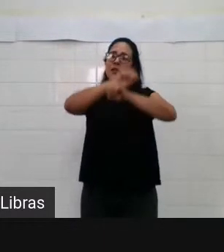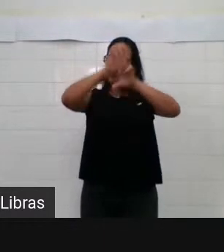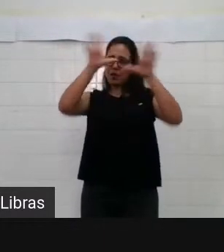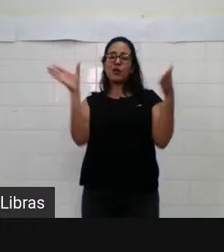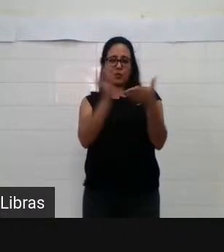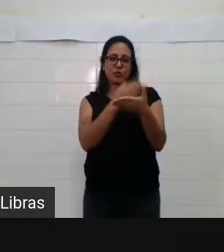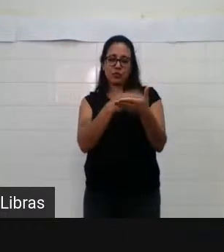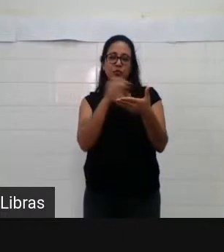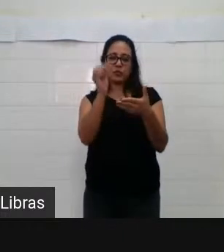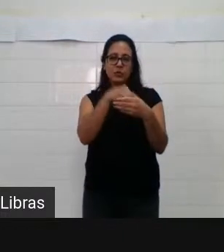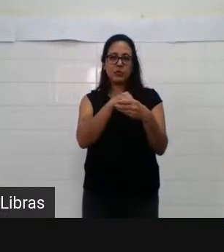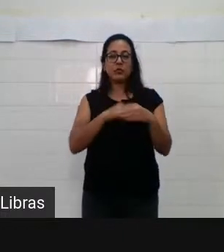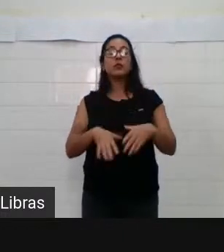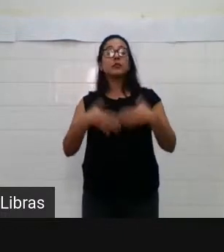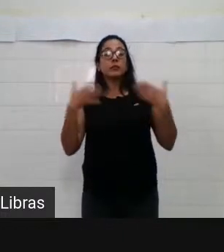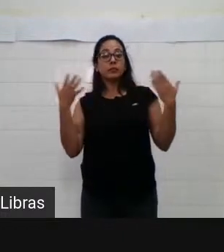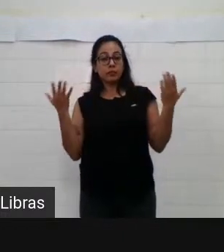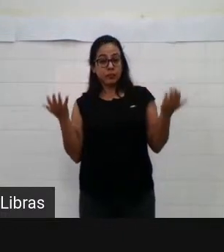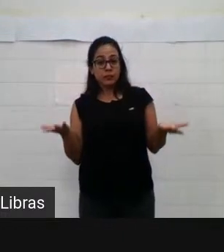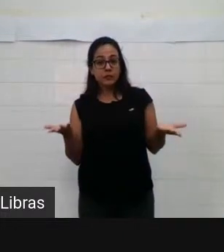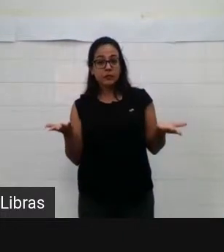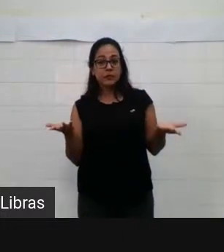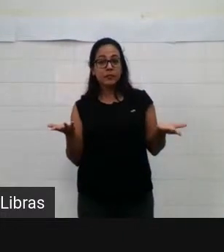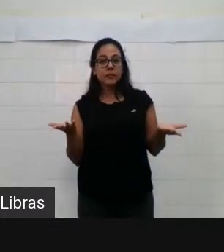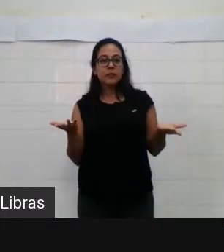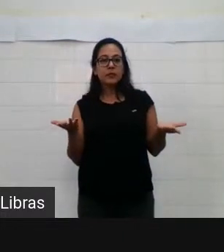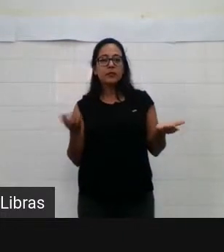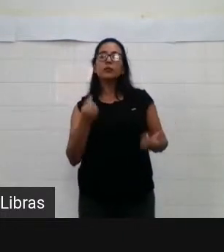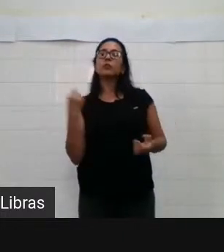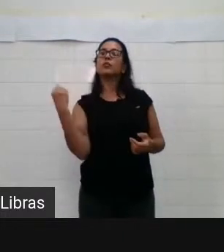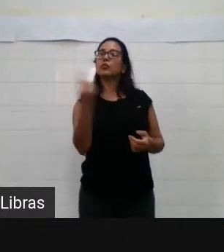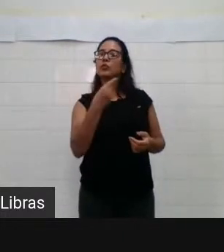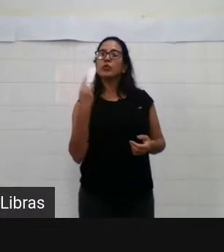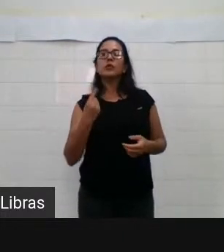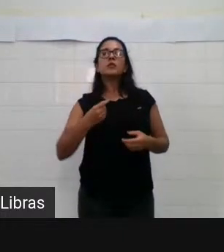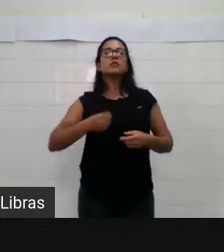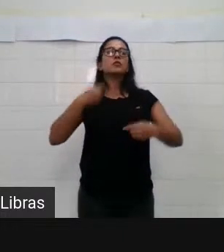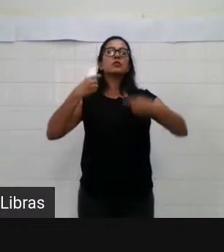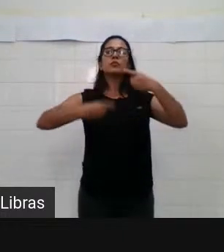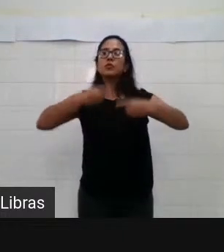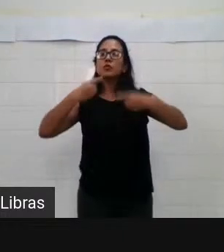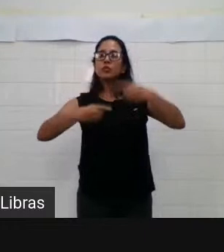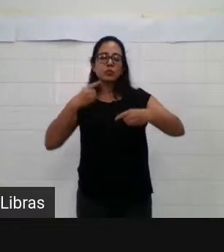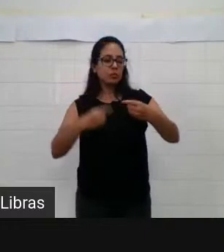escreve. Então, estamos tratando de um romance que discute